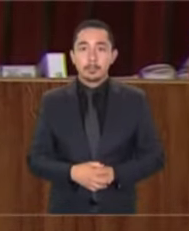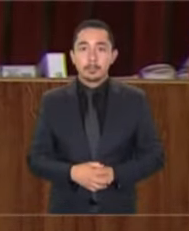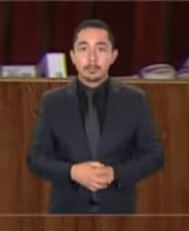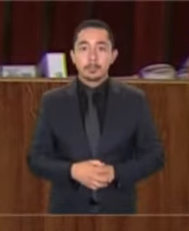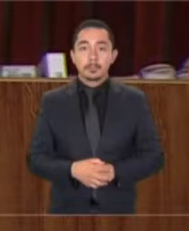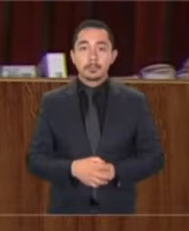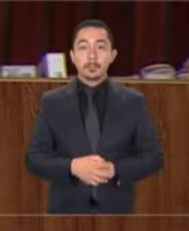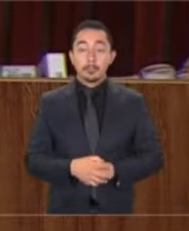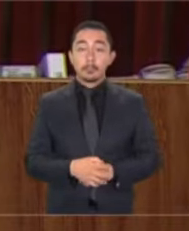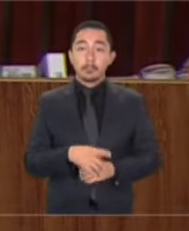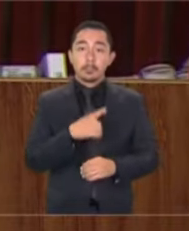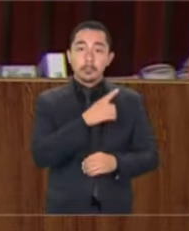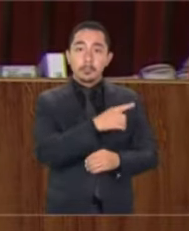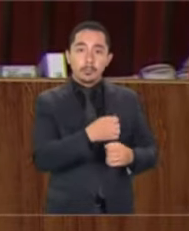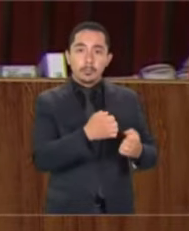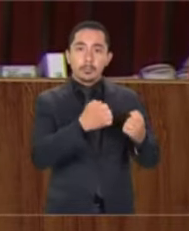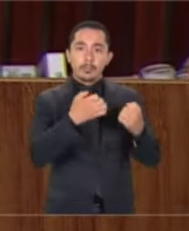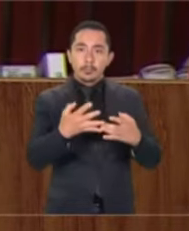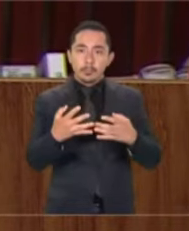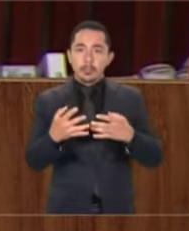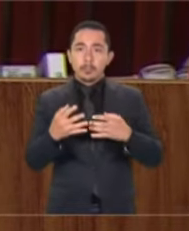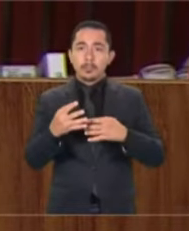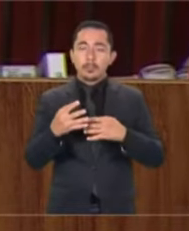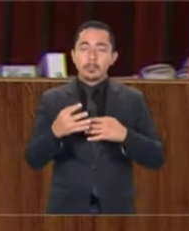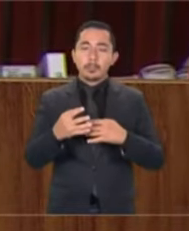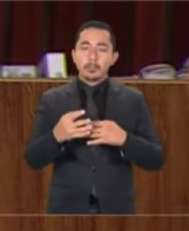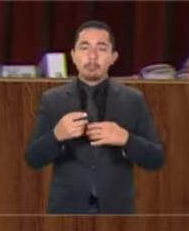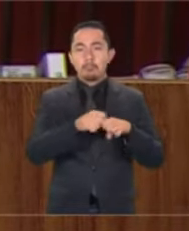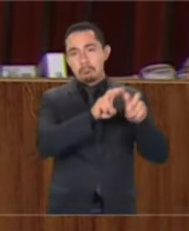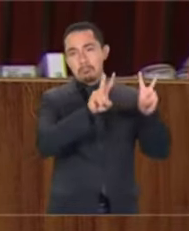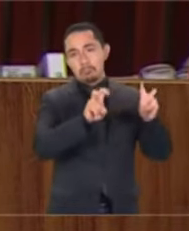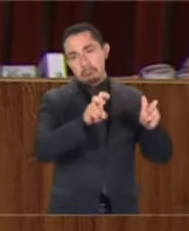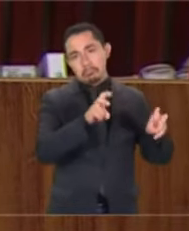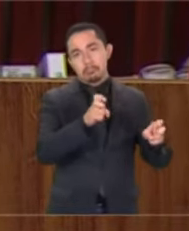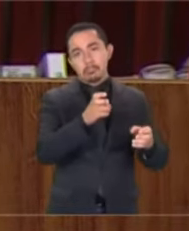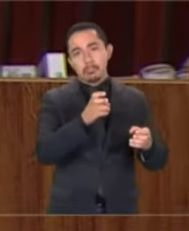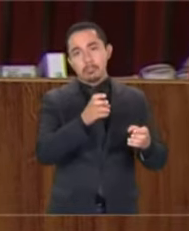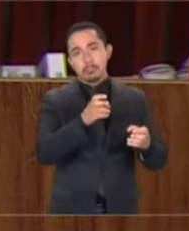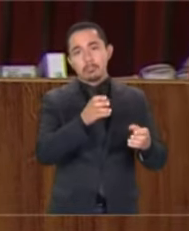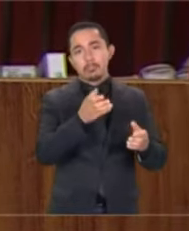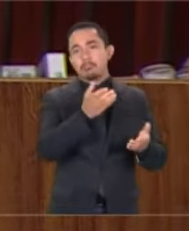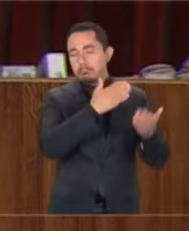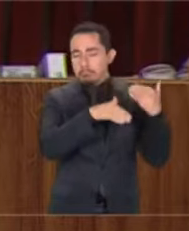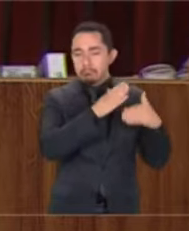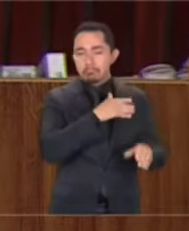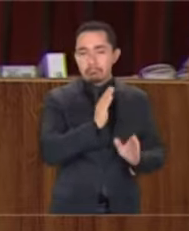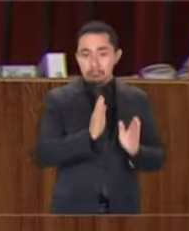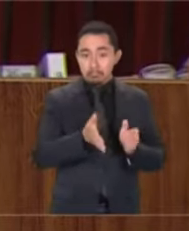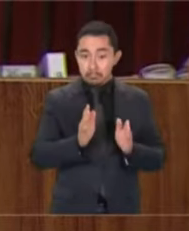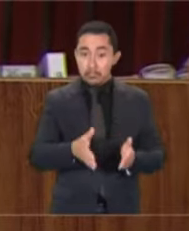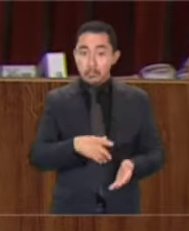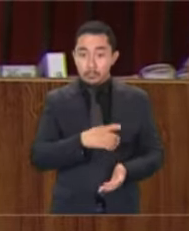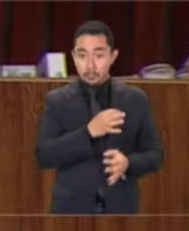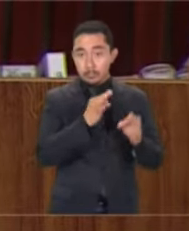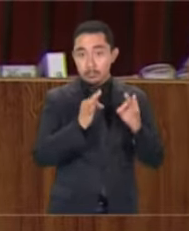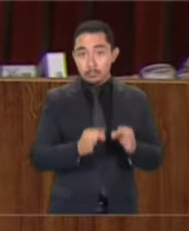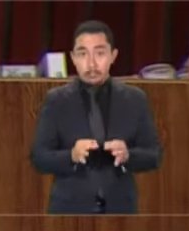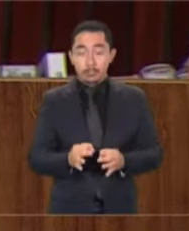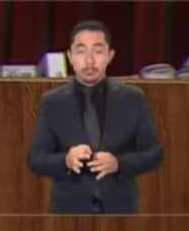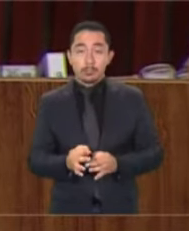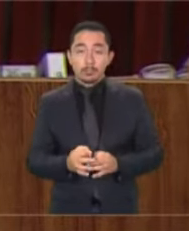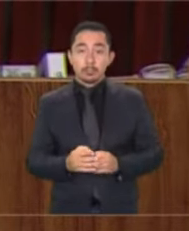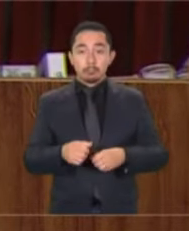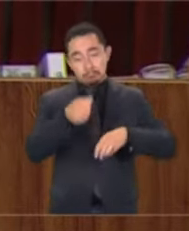sugere que esse tema já vinha ou já estava se consolidando ou consolidado no âmbito